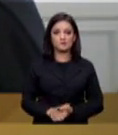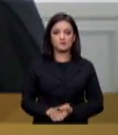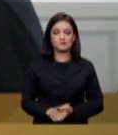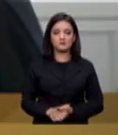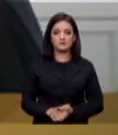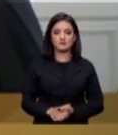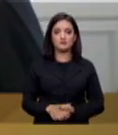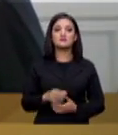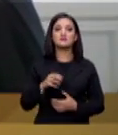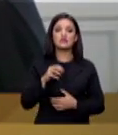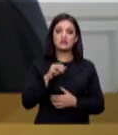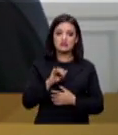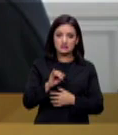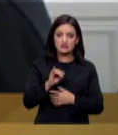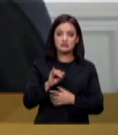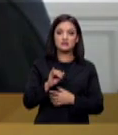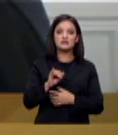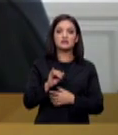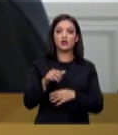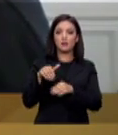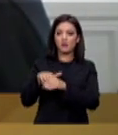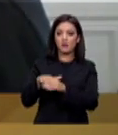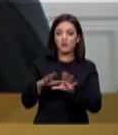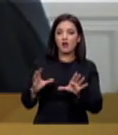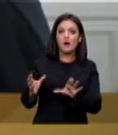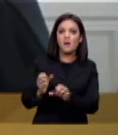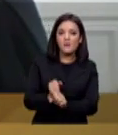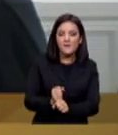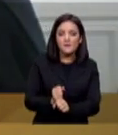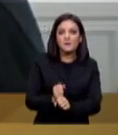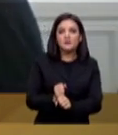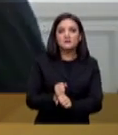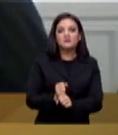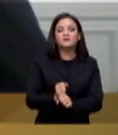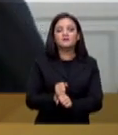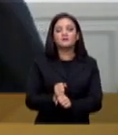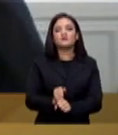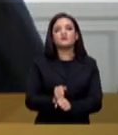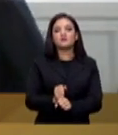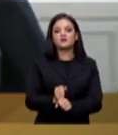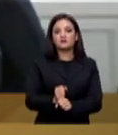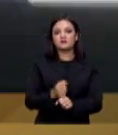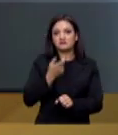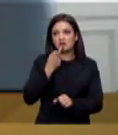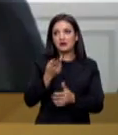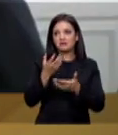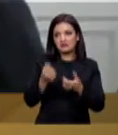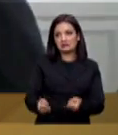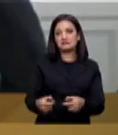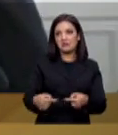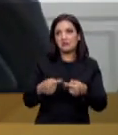da ação, eu voto no sentido da improcedência. Obrigado, presidente.